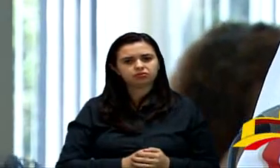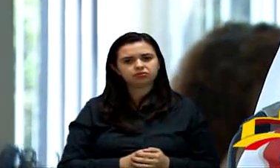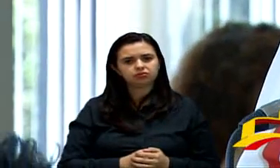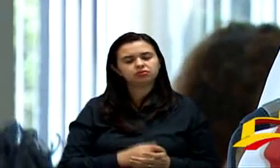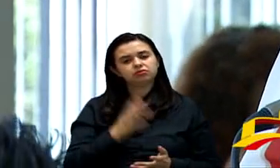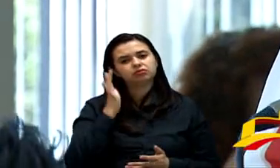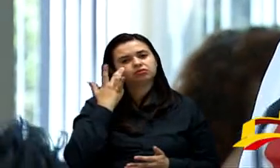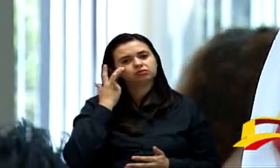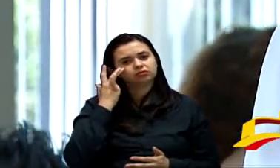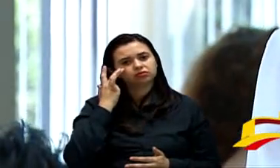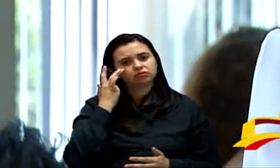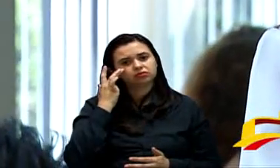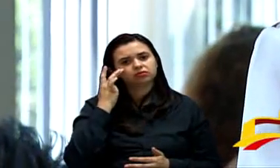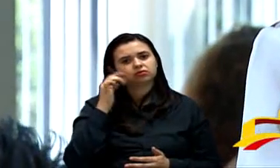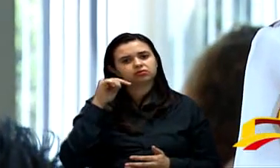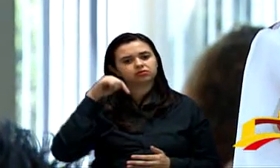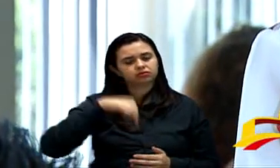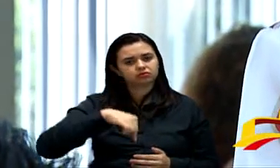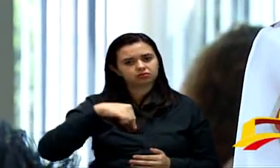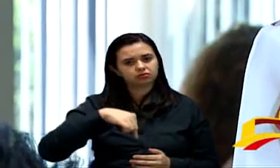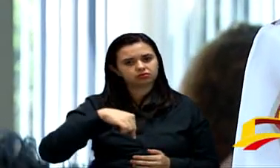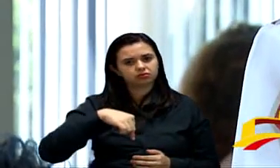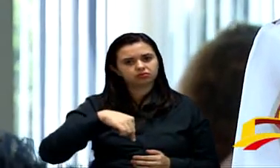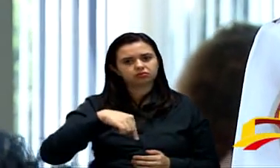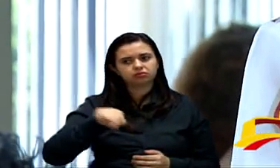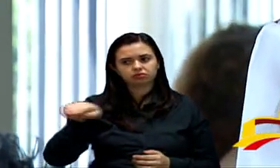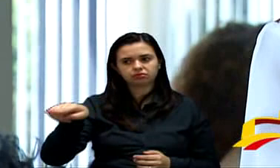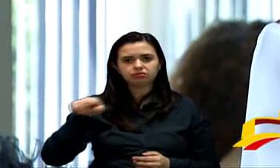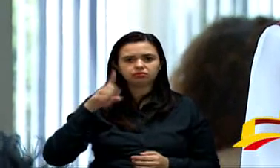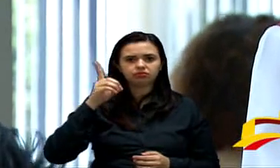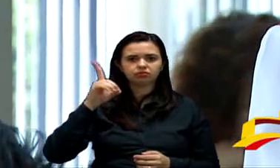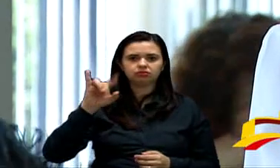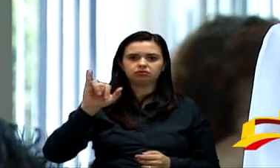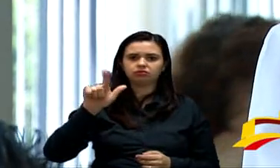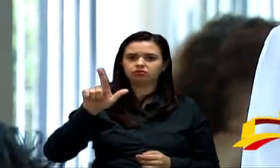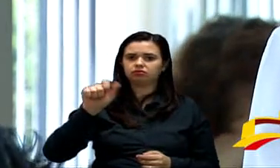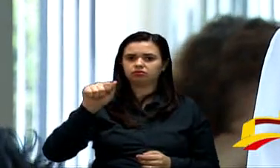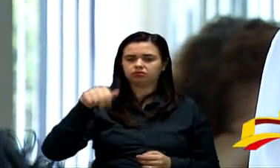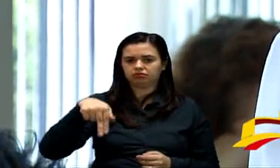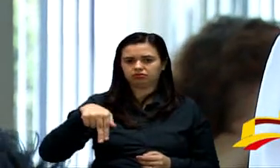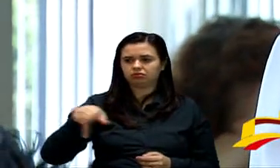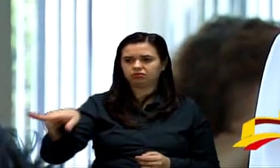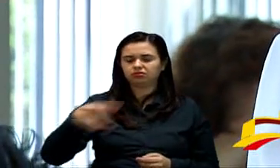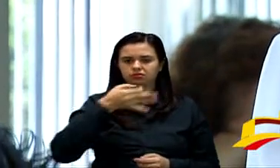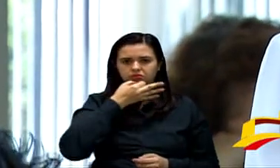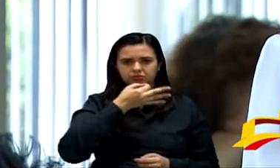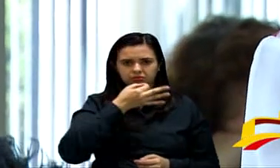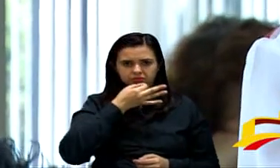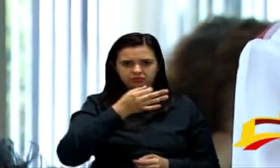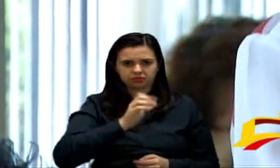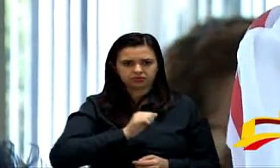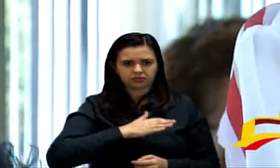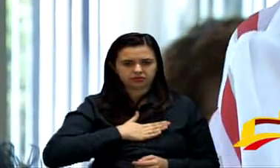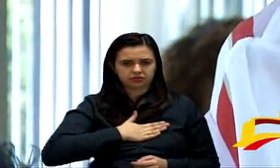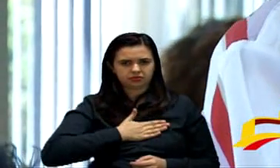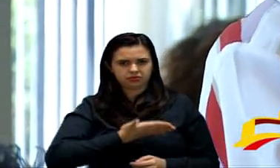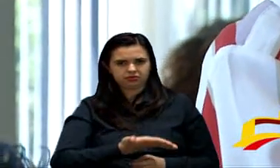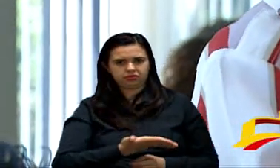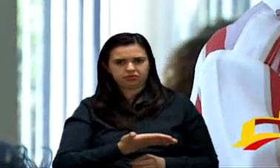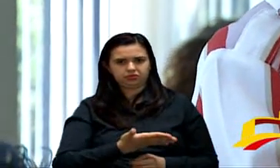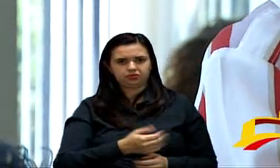dizer que esse vereador não traz uma moção de repúdio, presidente, sobre